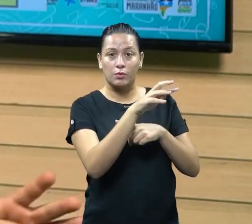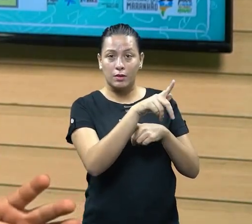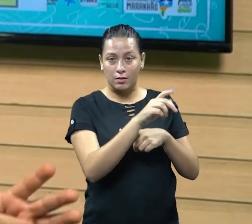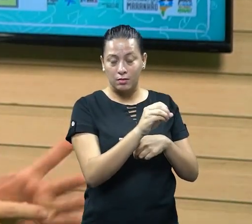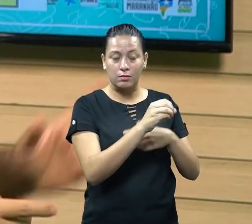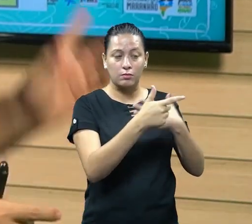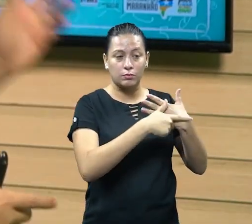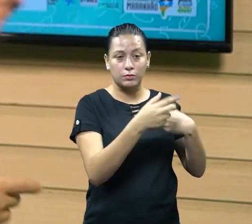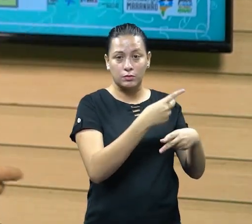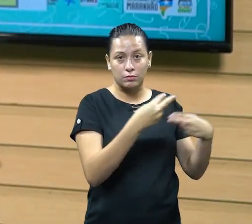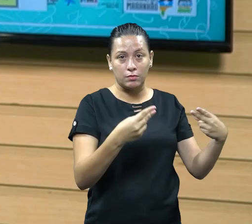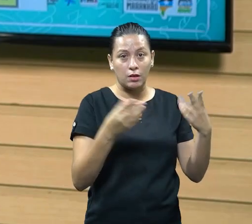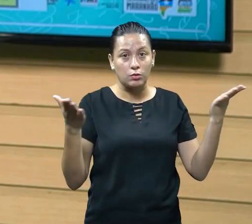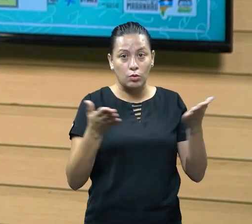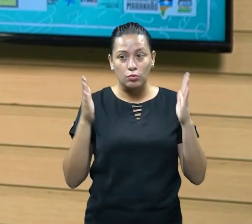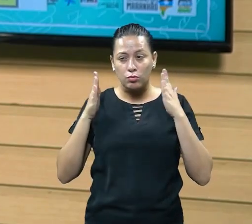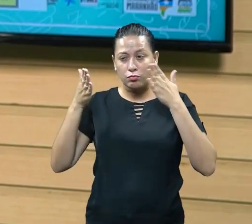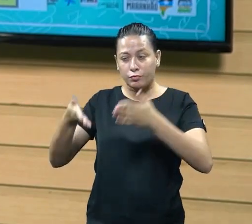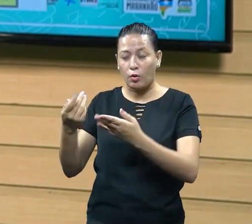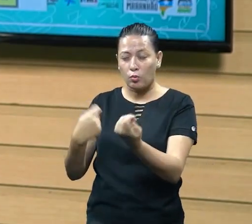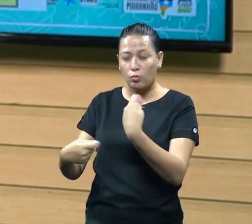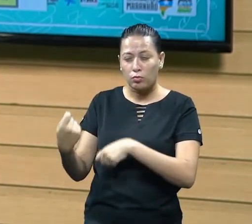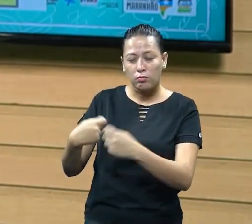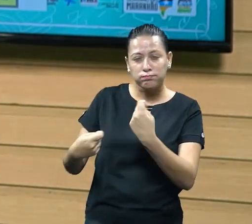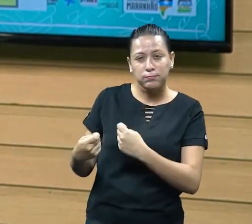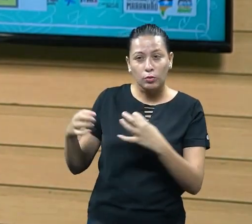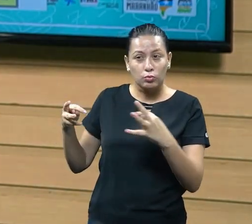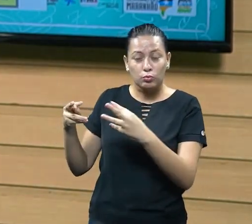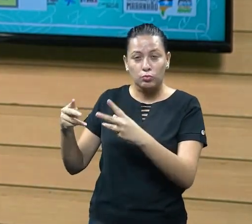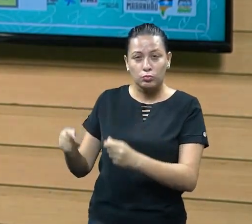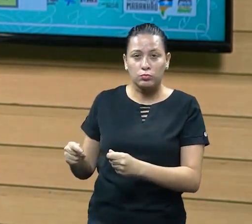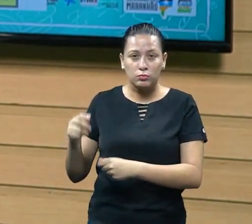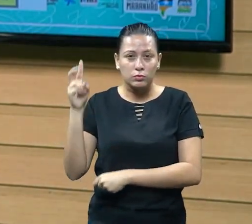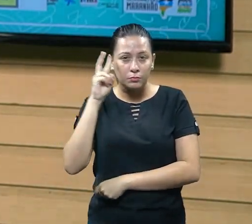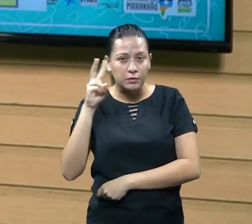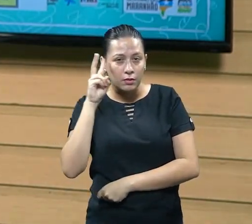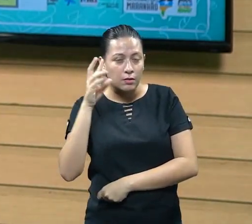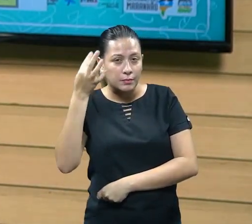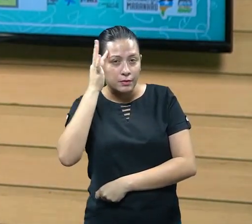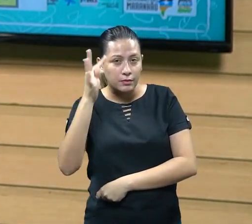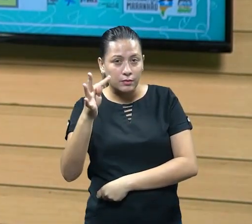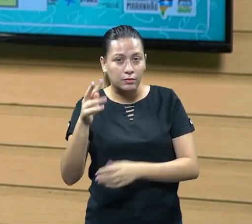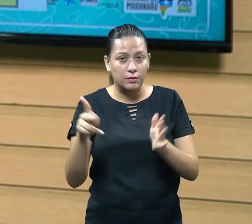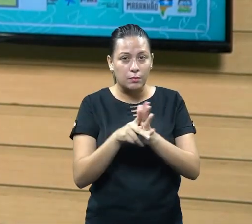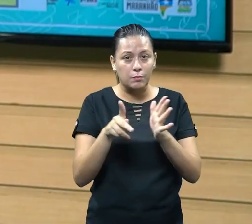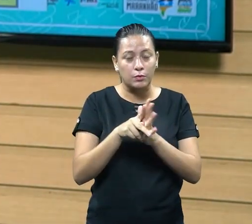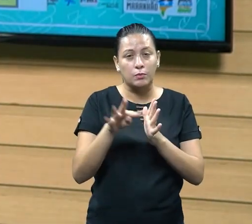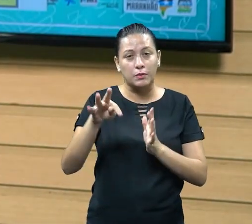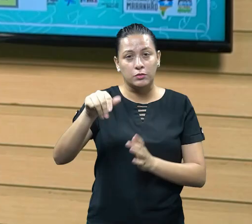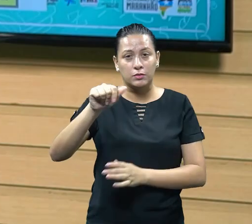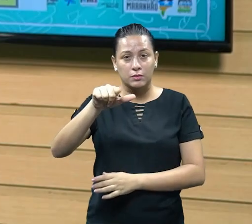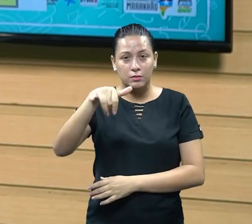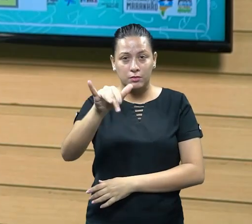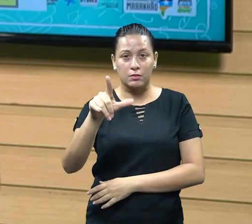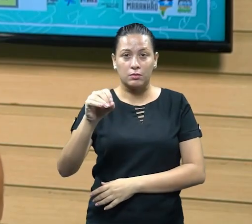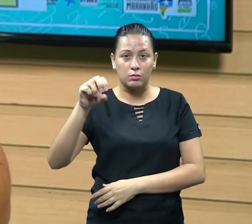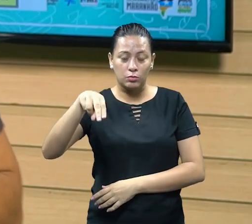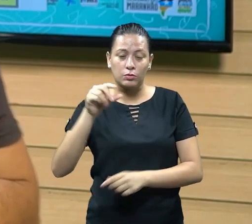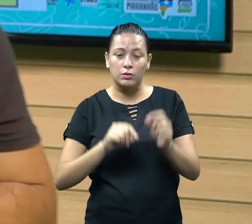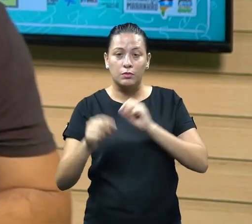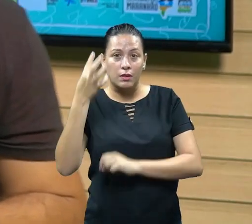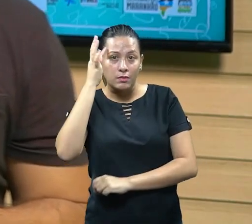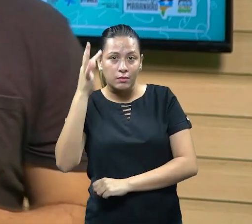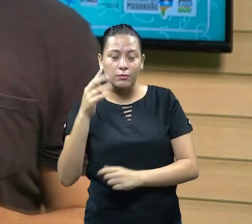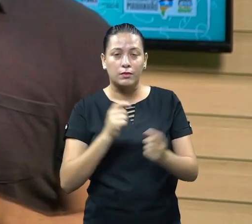minha execução. Hoje o foco é no negócio, é no todo, né? A gente vai lembrar lá da teoria do Taylor, né? Que é a primeira teoria